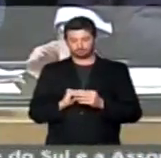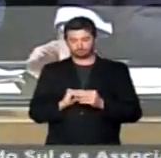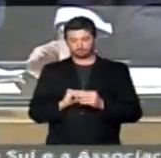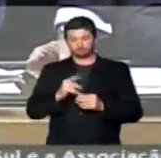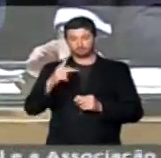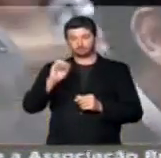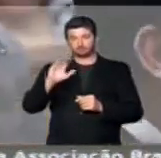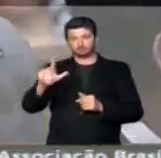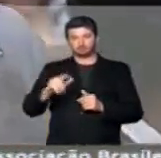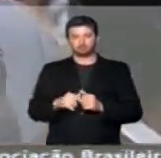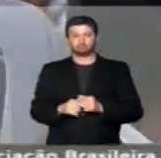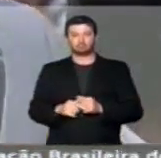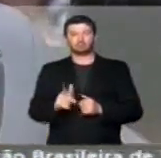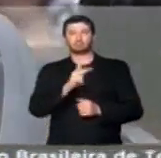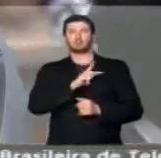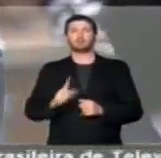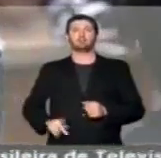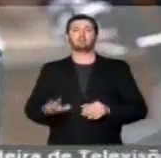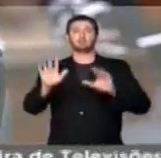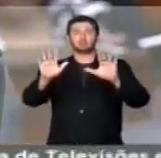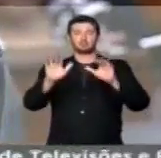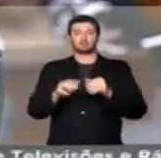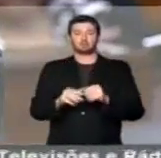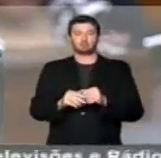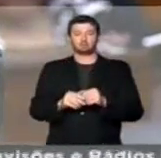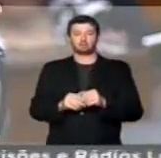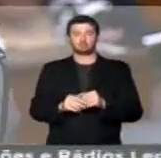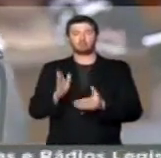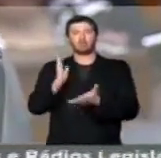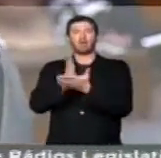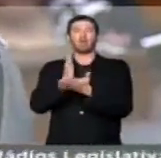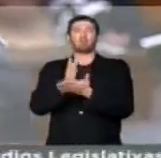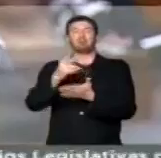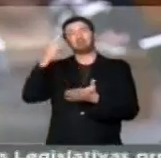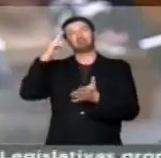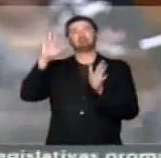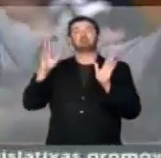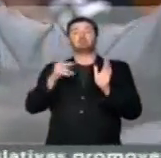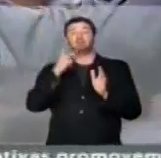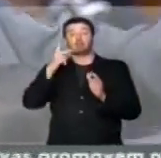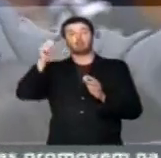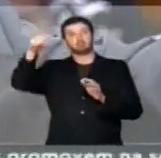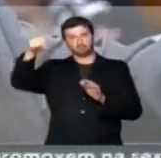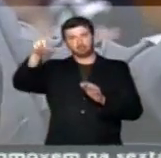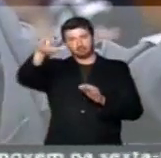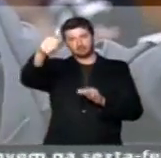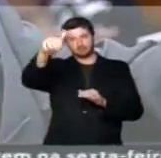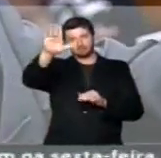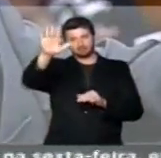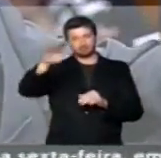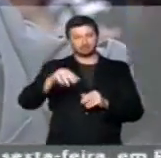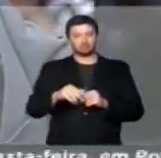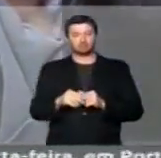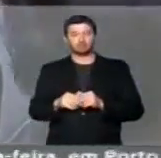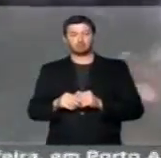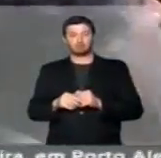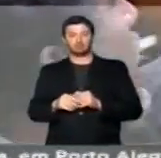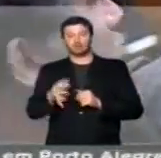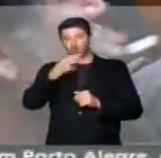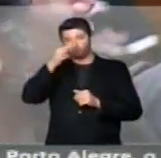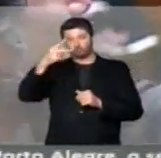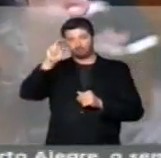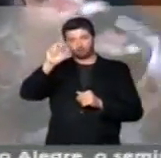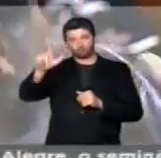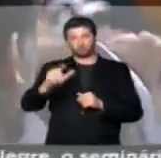pessoal. Presidente, temos que parar com essa história. Primeiro é sim, a posição